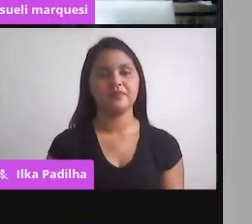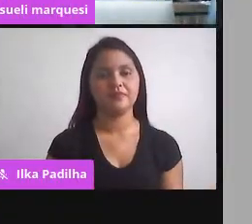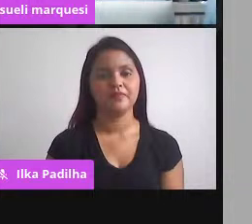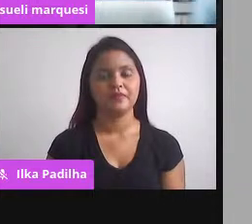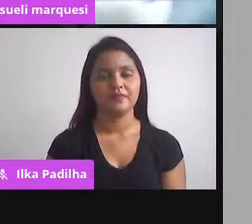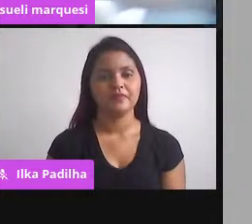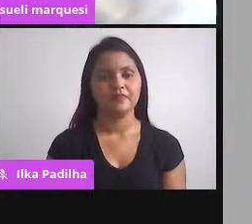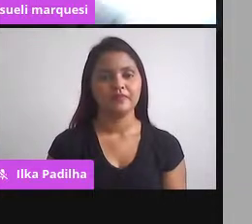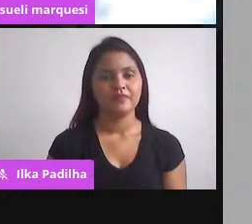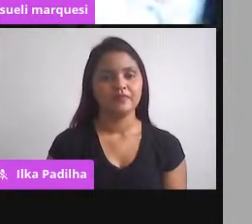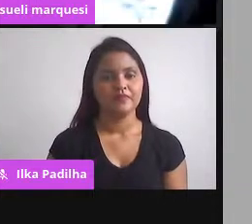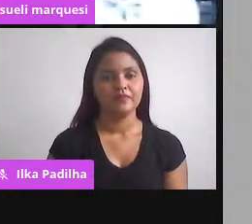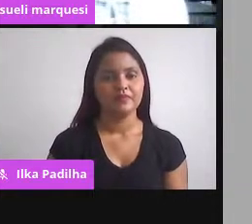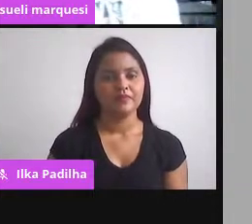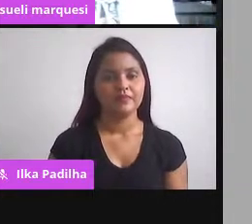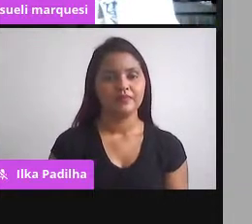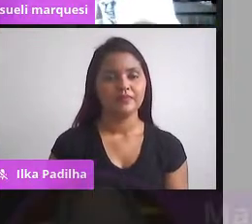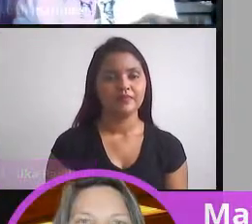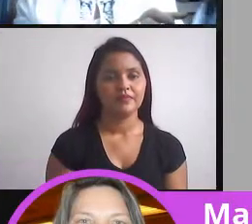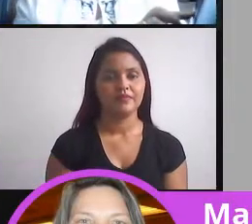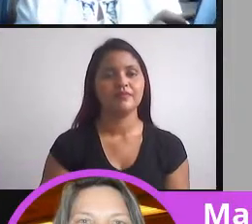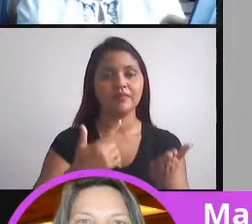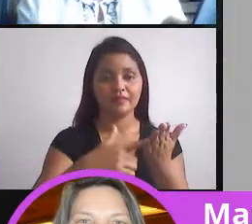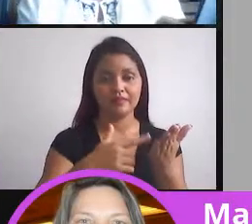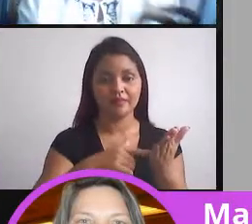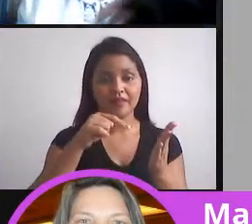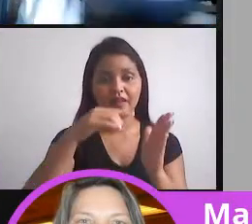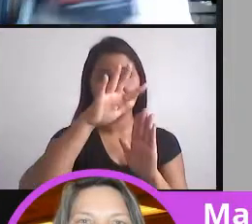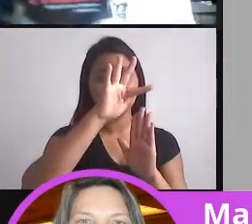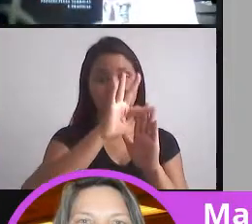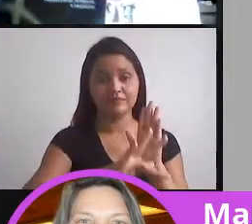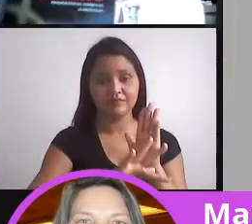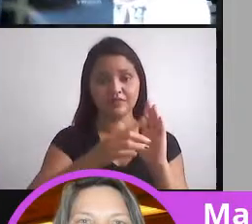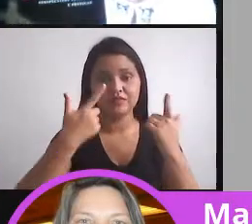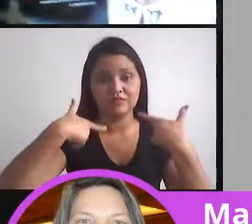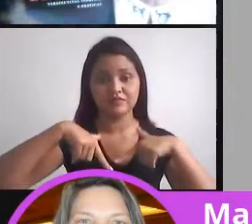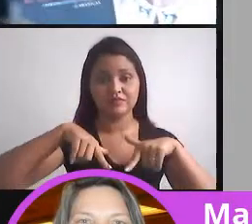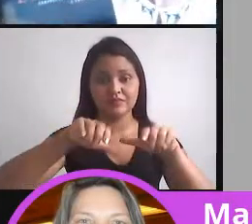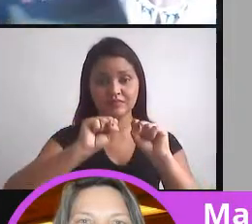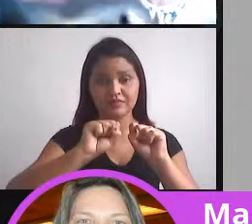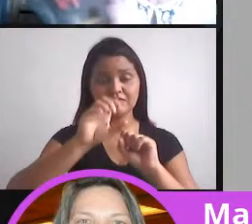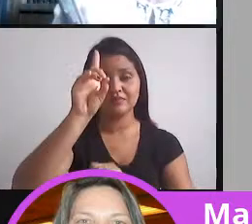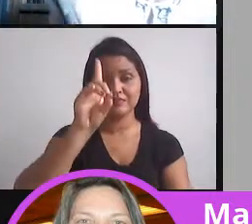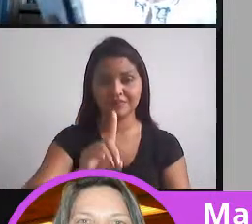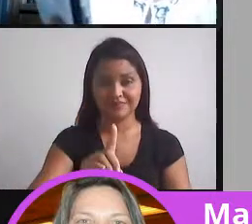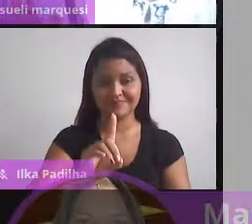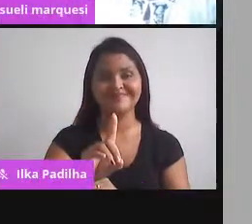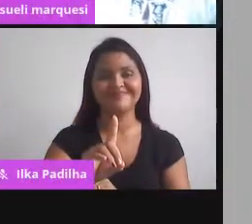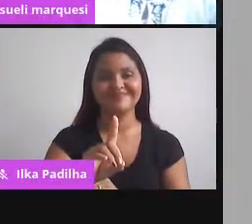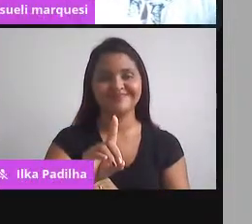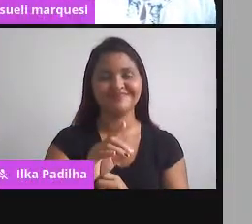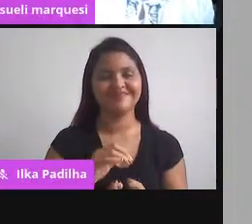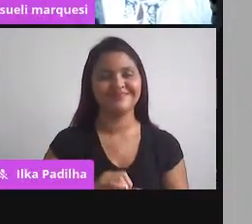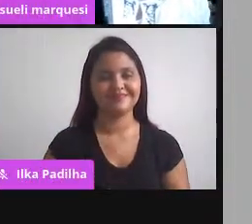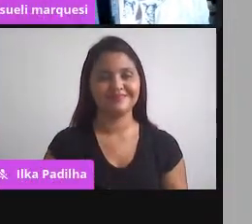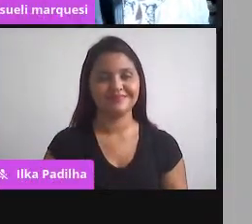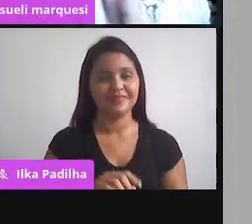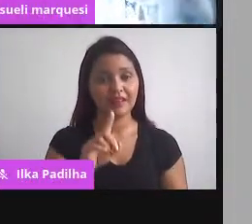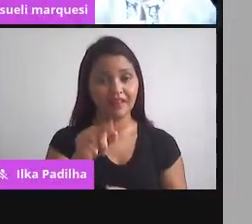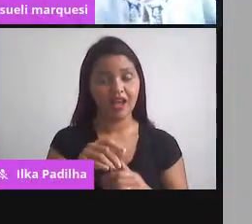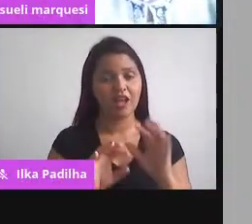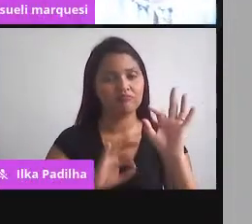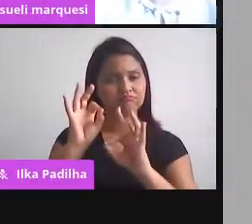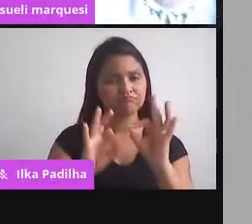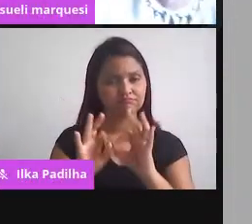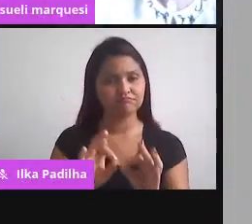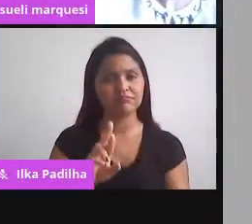Que é esse aqui... que é o texto Linguagem e Direito, né? Que, na verdade, foi organizado pela Rosalícia, Ana